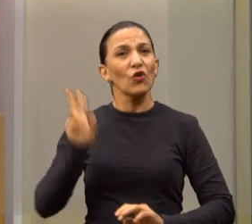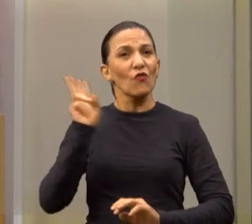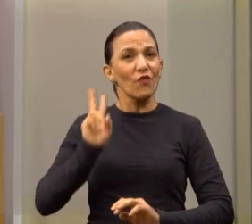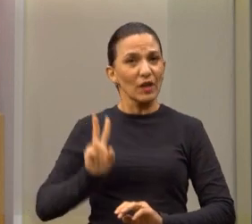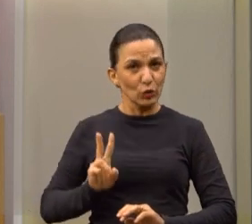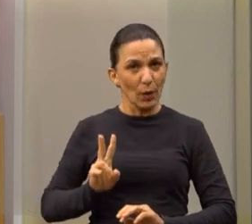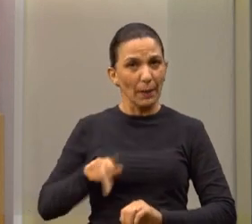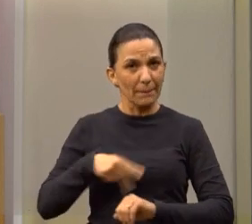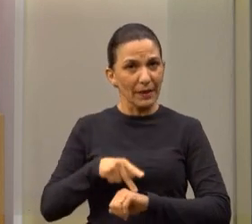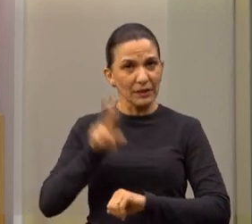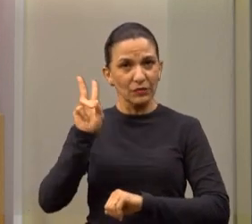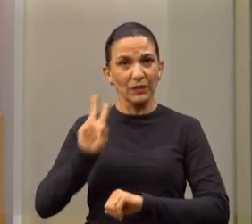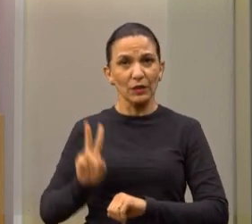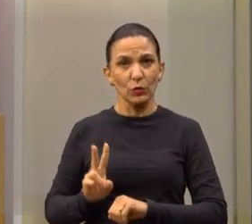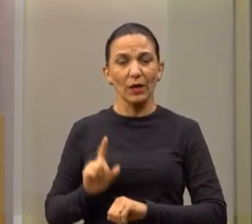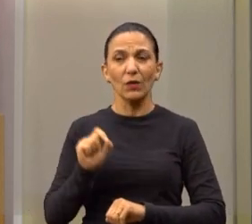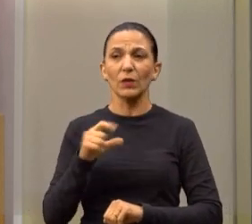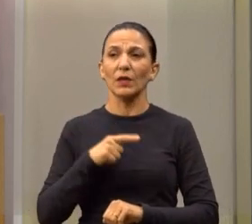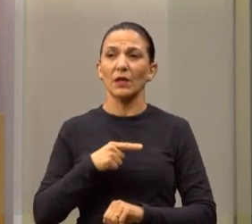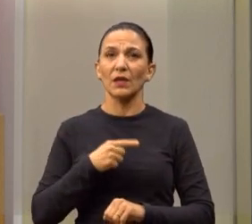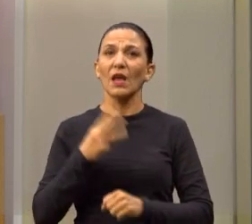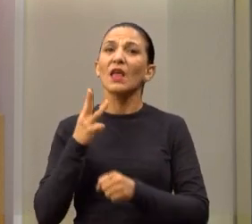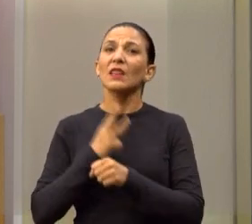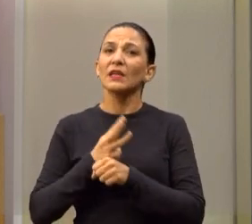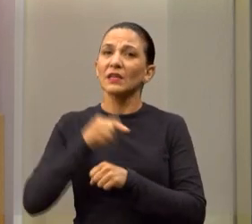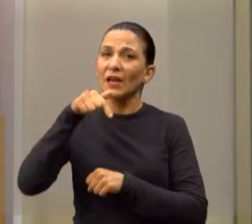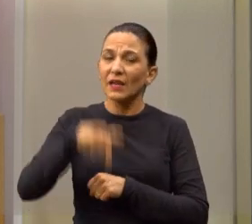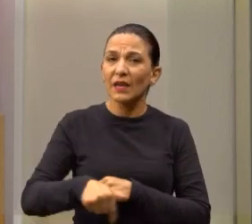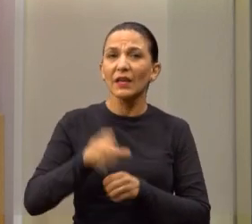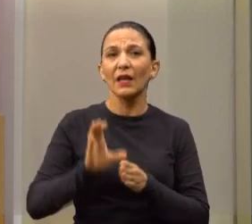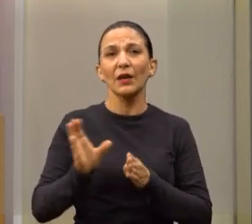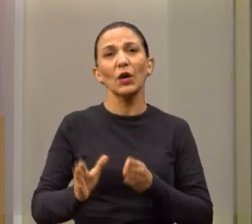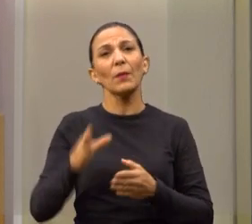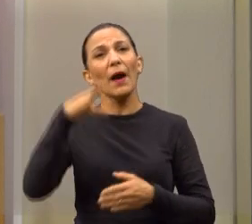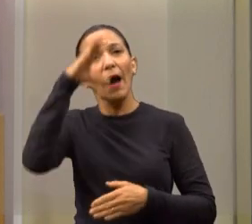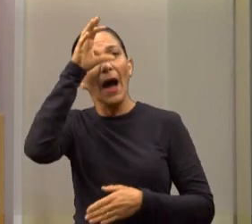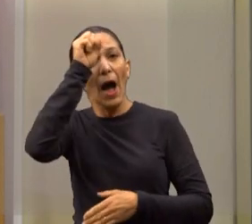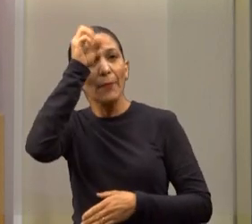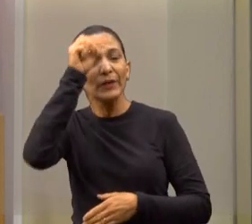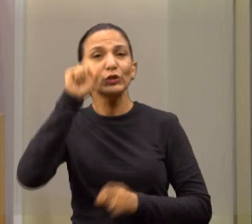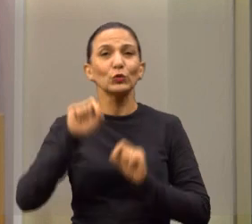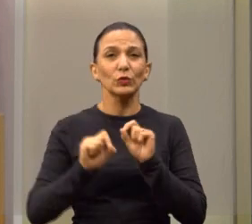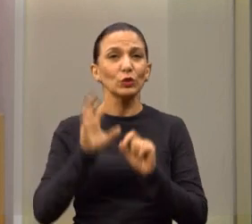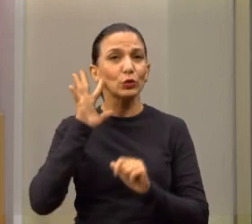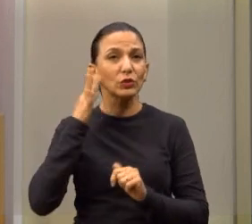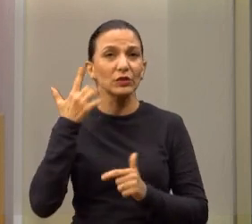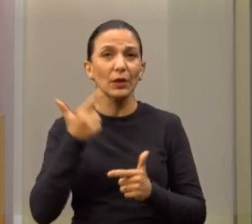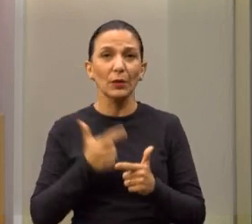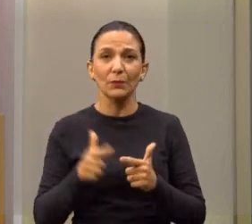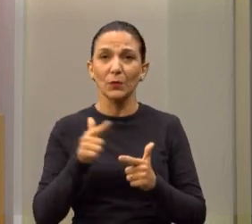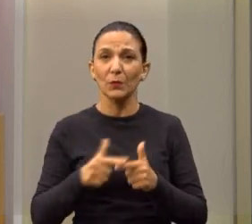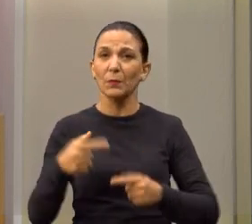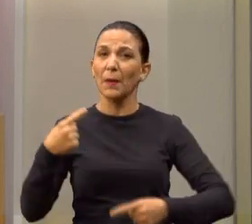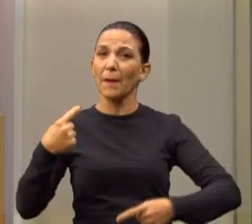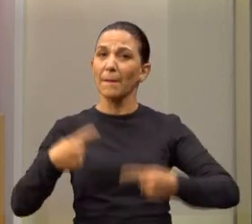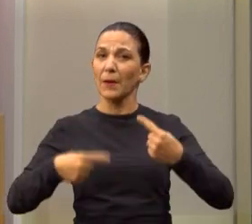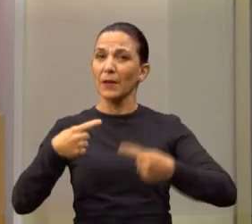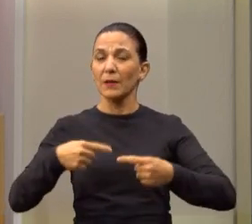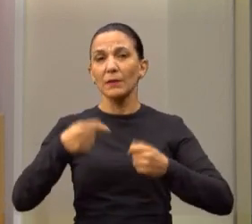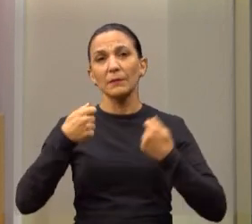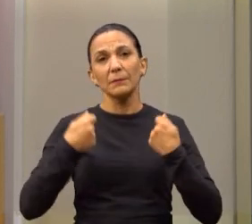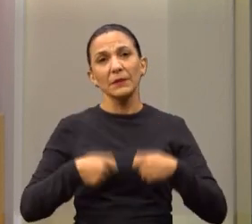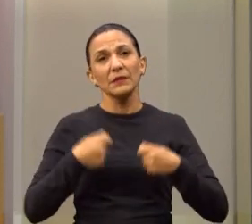tem uma coisa que eu aprendi nesses 3 anos dentro desta Câmara, que para resolver as situações através das políticas é